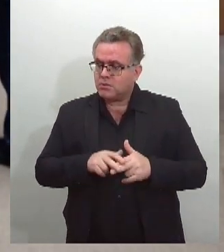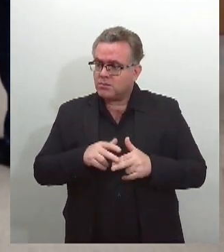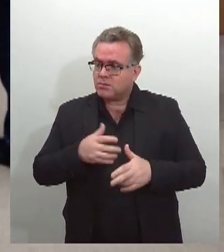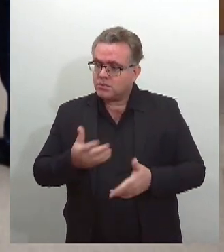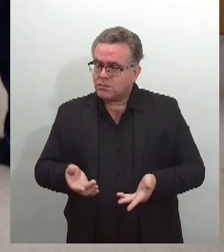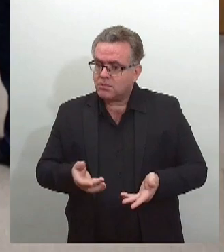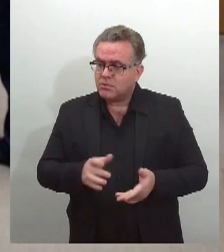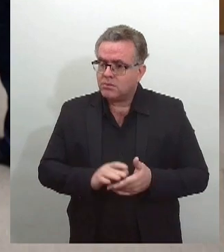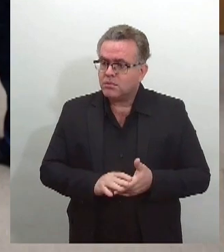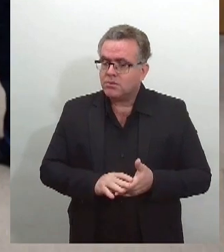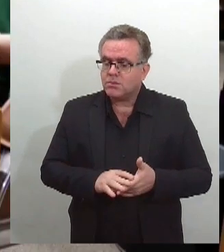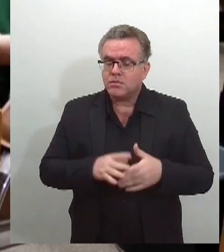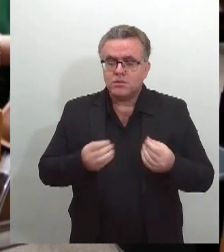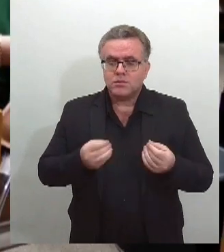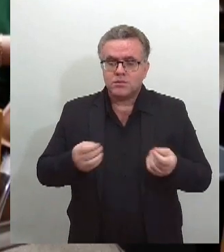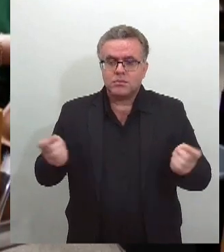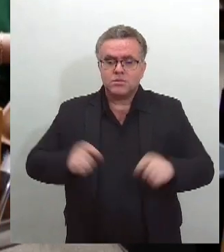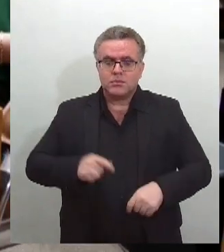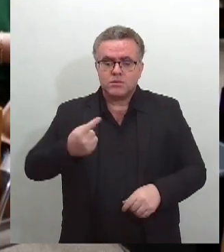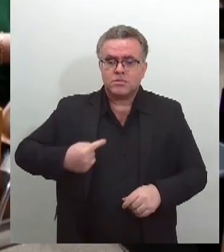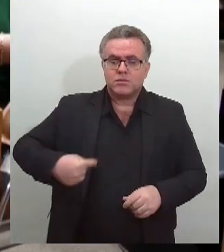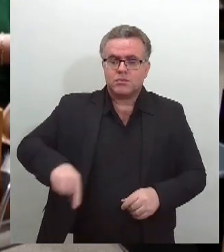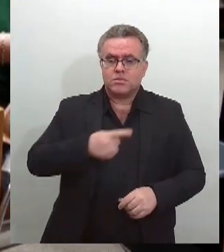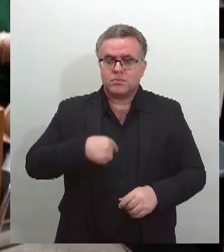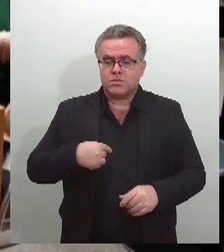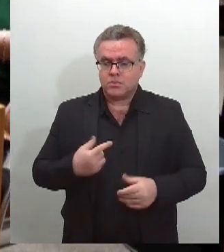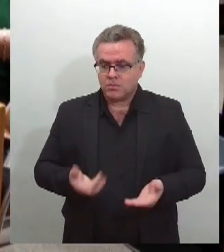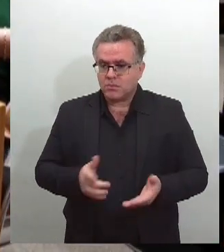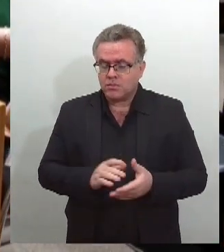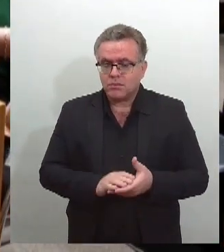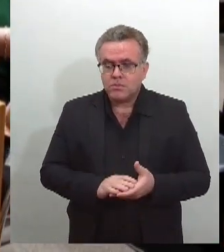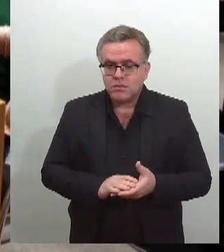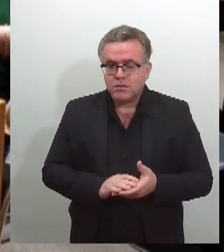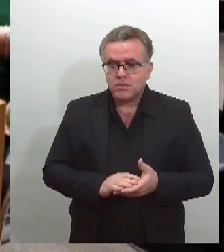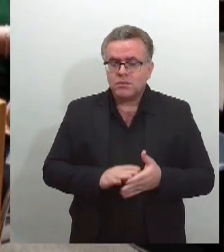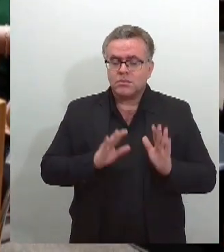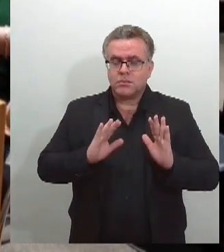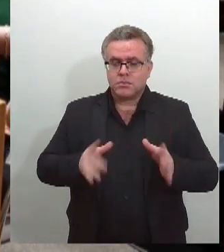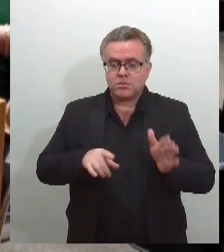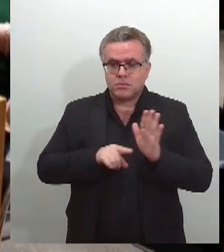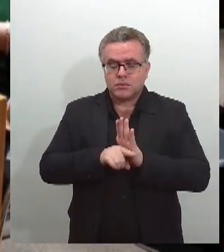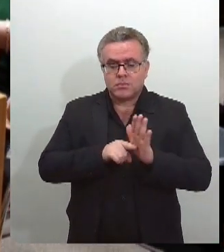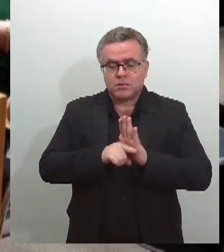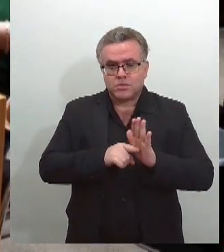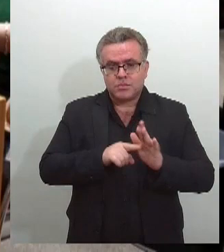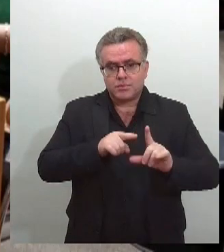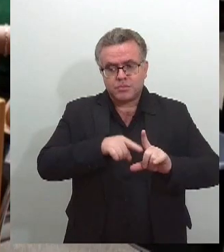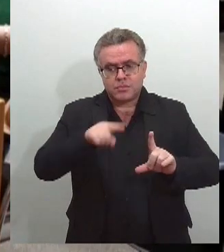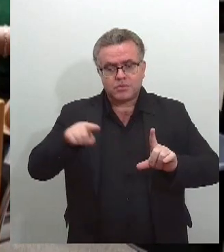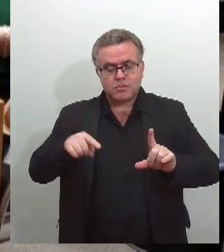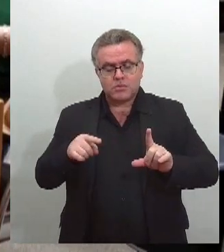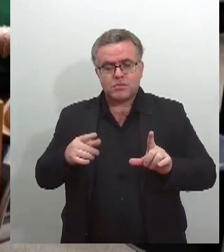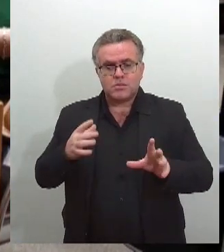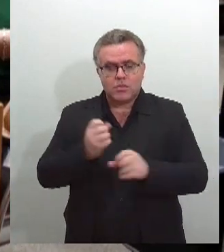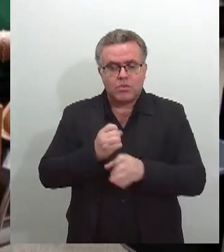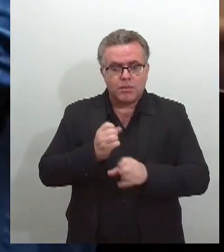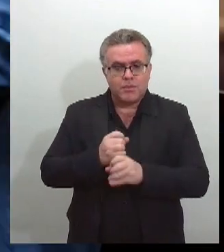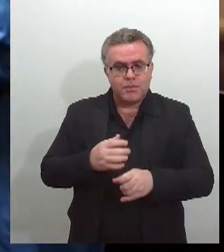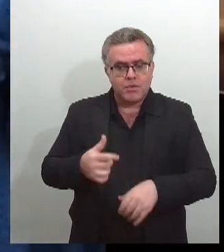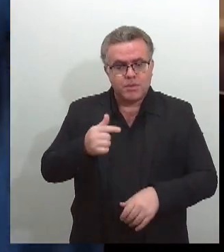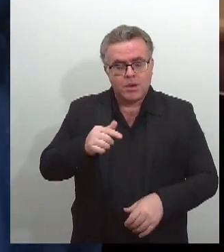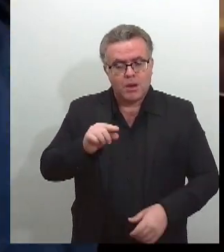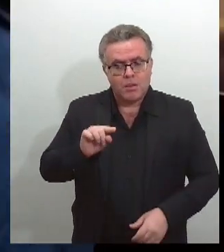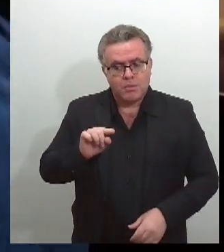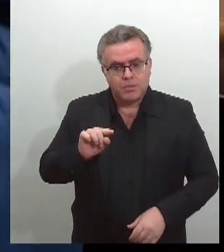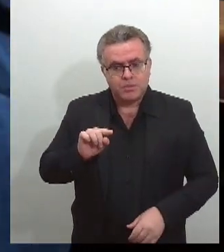é algo que nós temos direito, né? De acordo com dados do censo, surdos representam 1,7% da população sergipana,